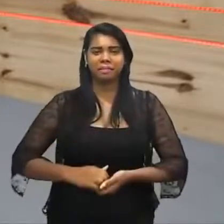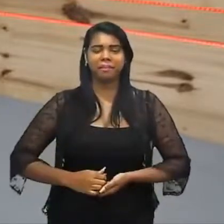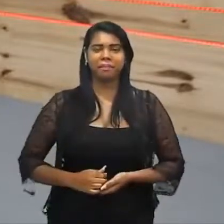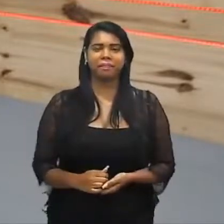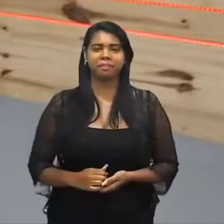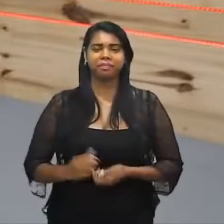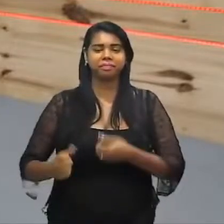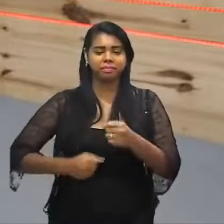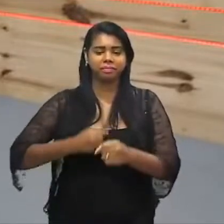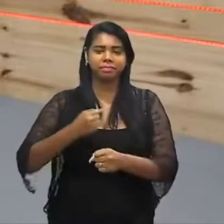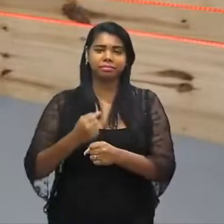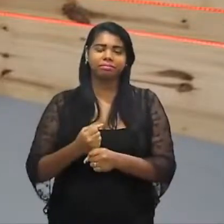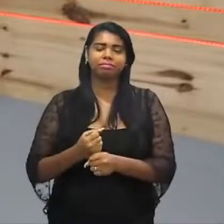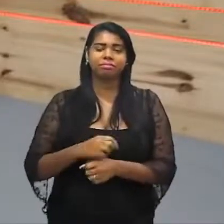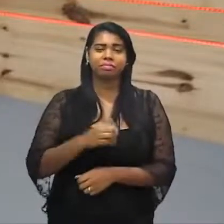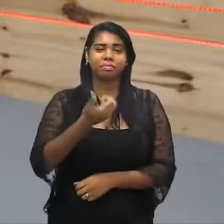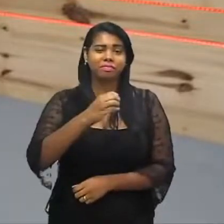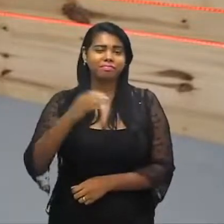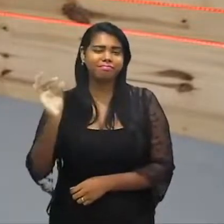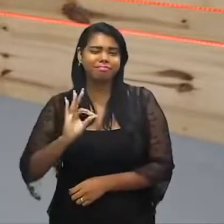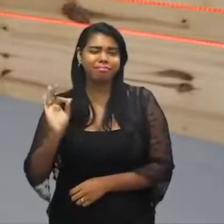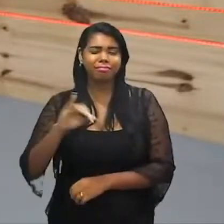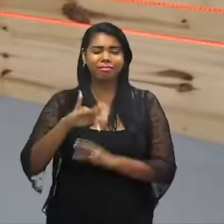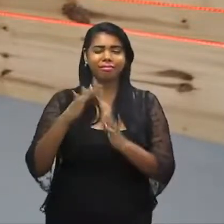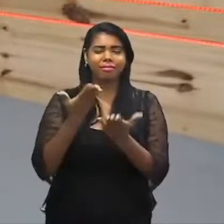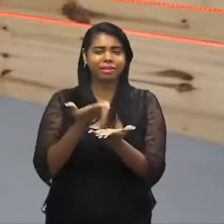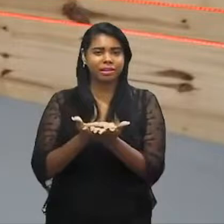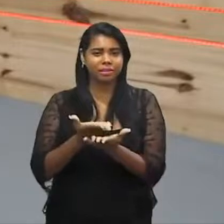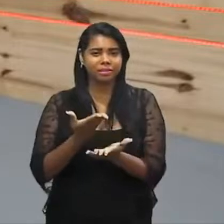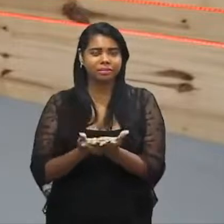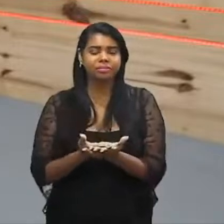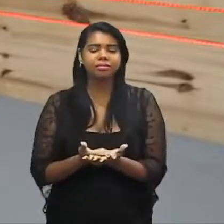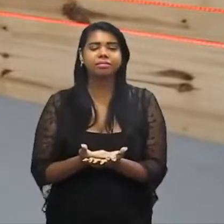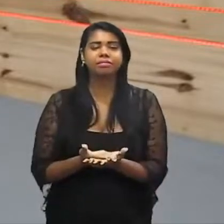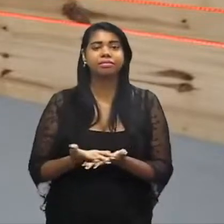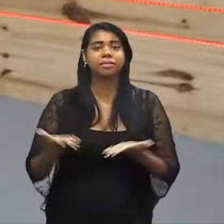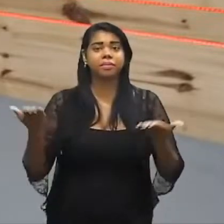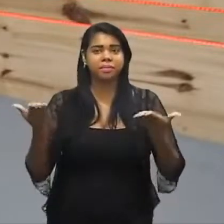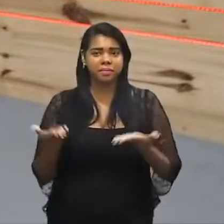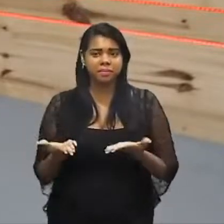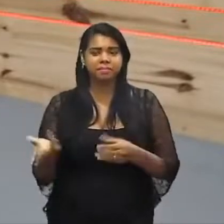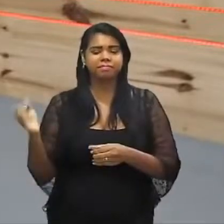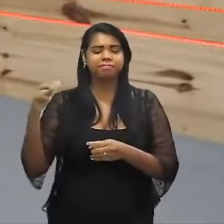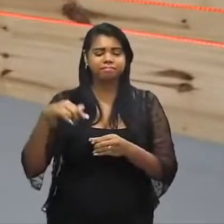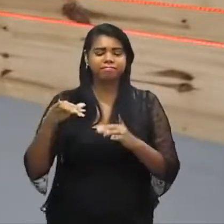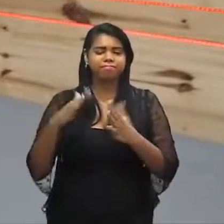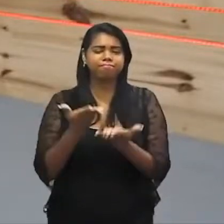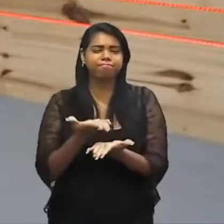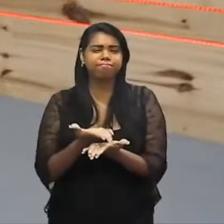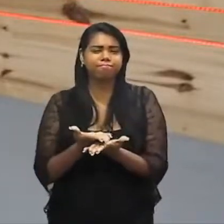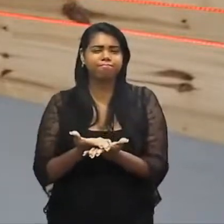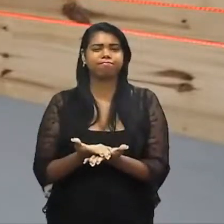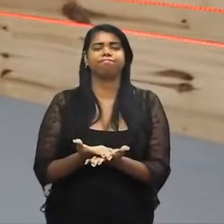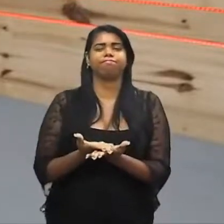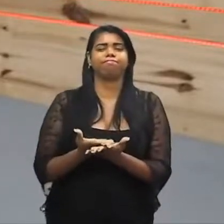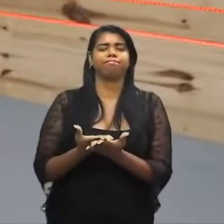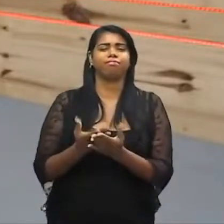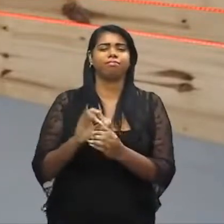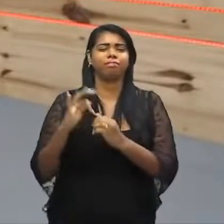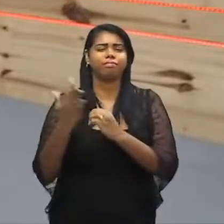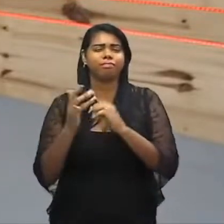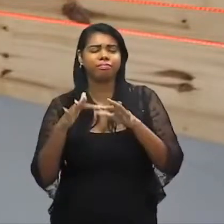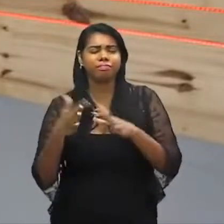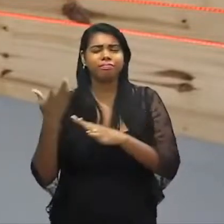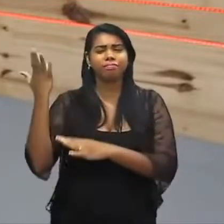um ano que a gente voltou 100% nas escolas, é um ano que a gente está tentando voltar a todas essas questões que a gente deixou para trás